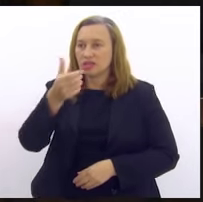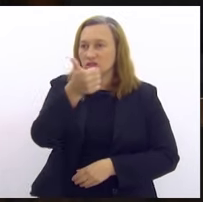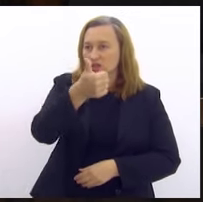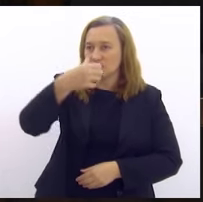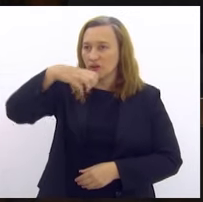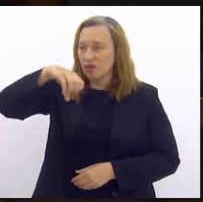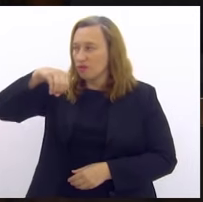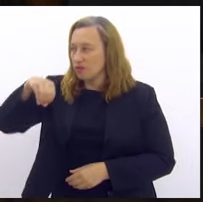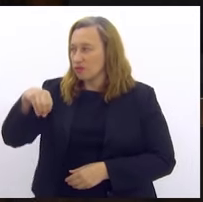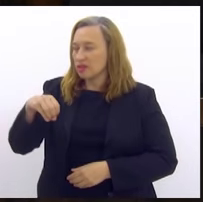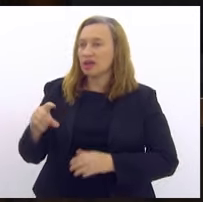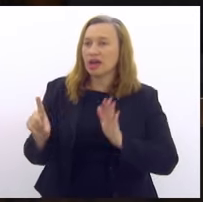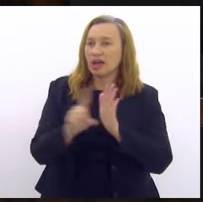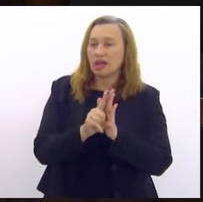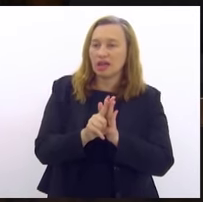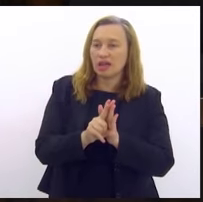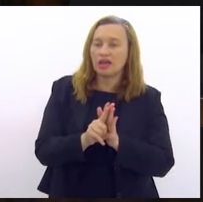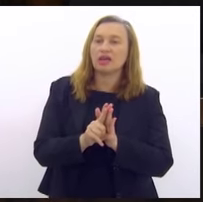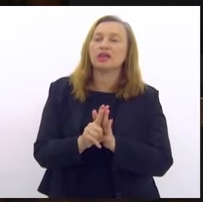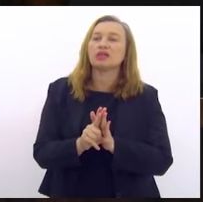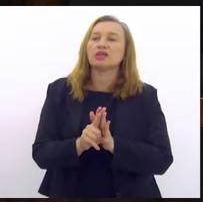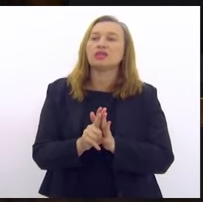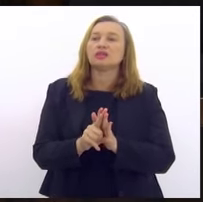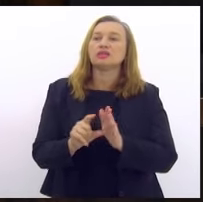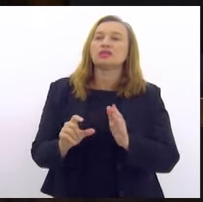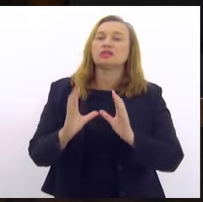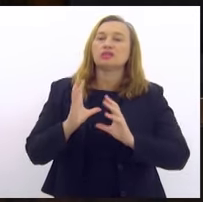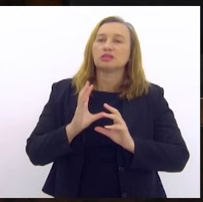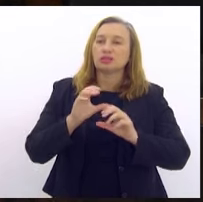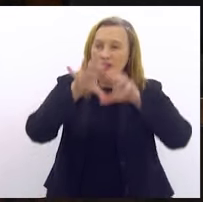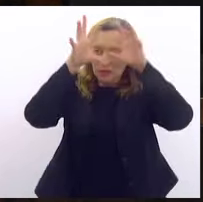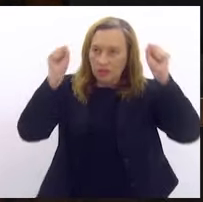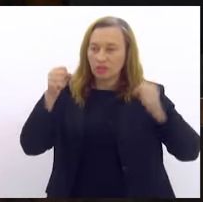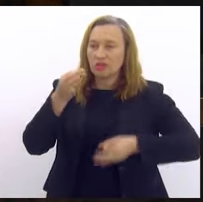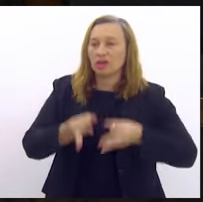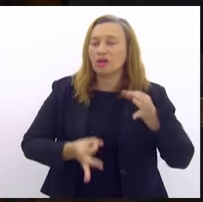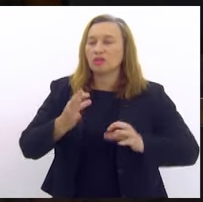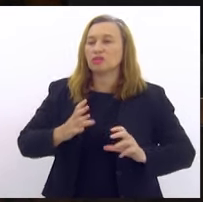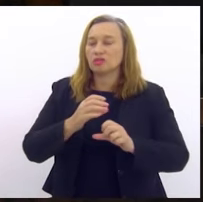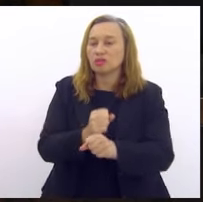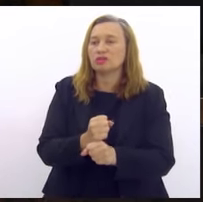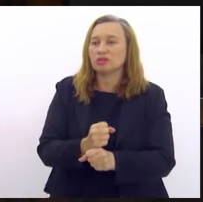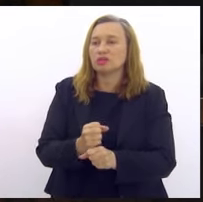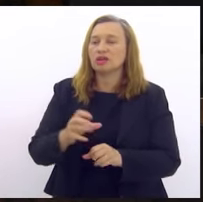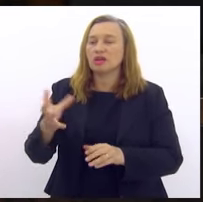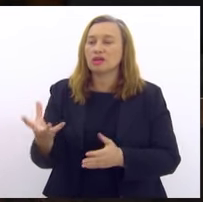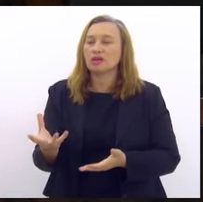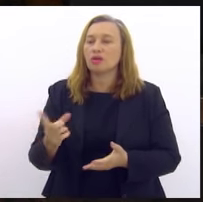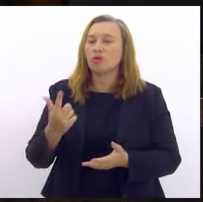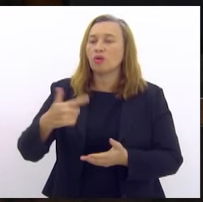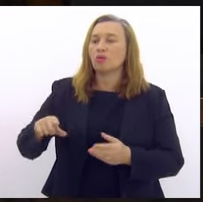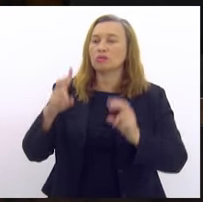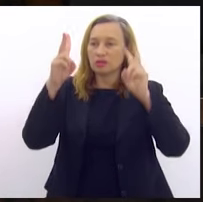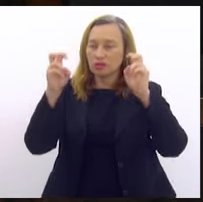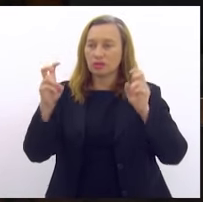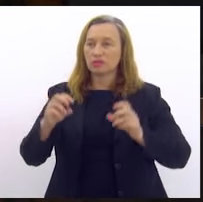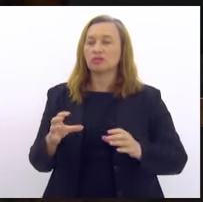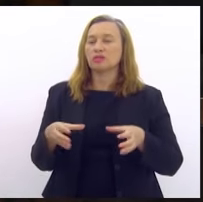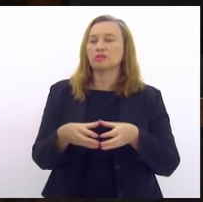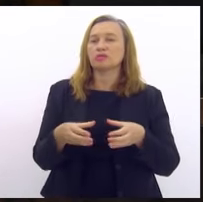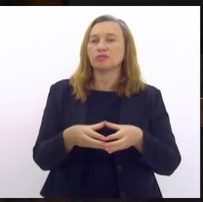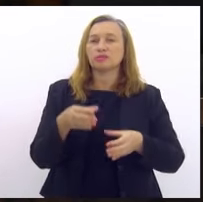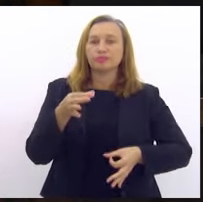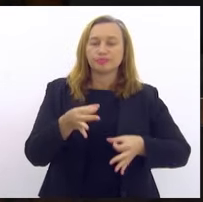institui a lei orgânica do Tribunal de Contas do Estado do Rio de Janeiro e adota outras providências. Pendendo de parecer da Comissão de